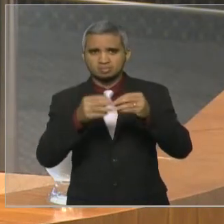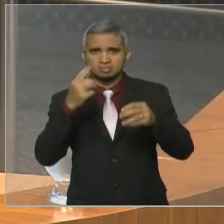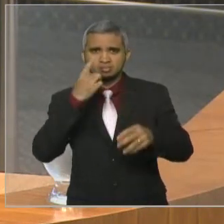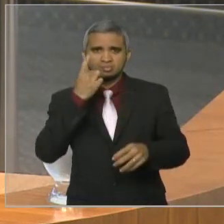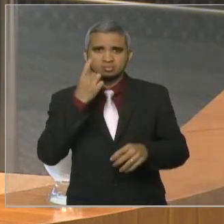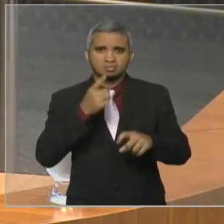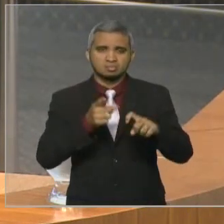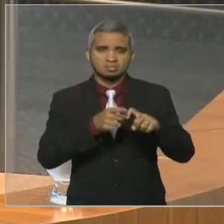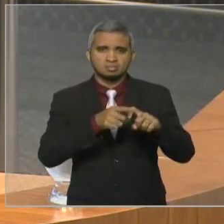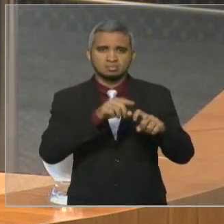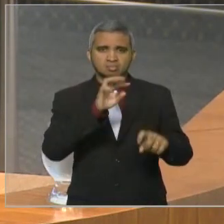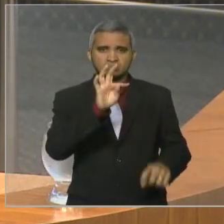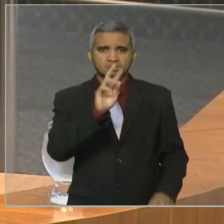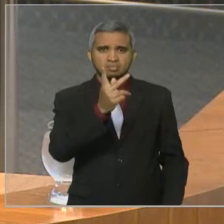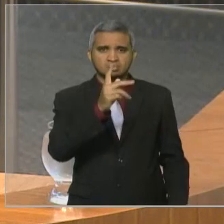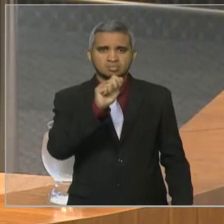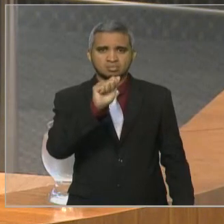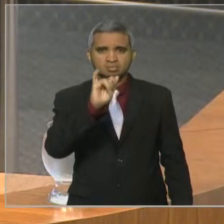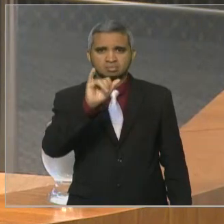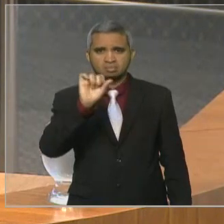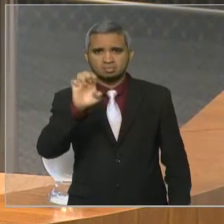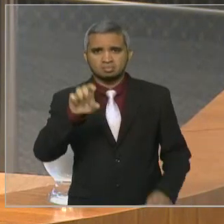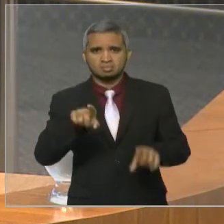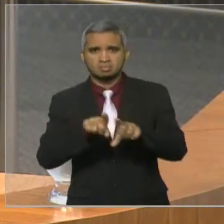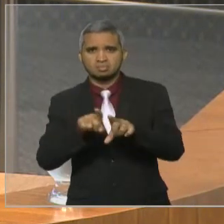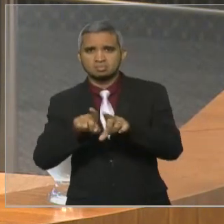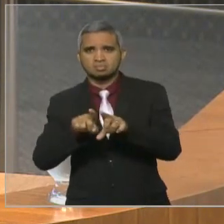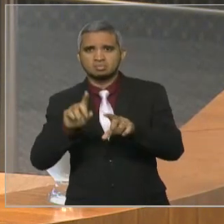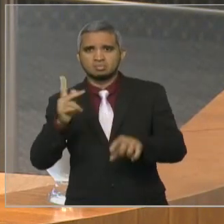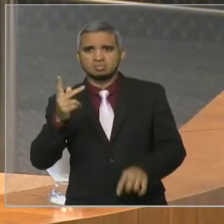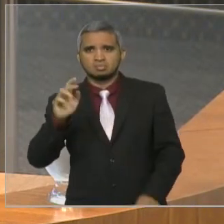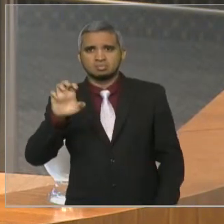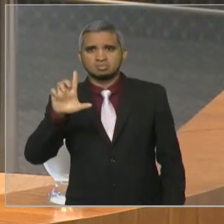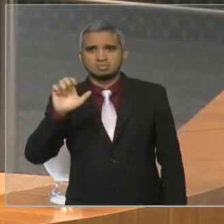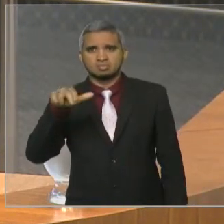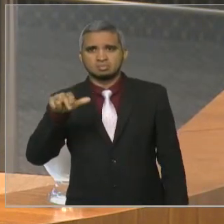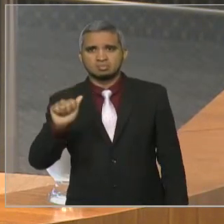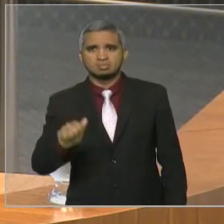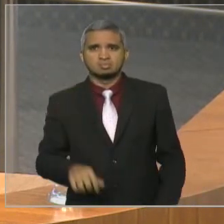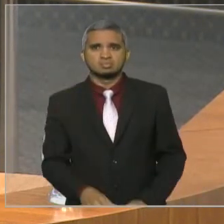doutora Thaís e em seguida a doutora Helena. Deputada doutora Helena.